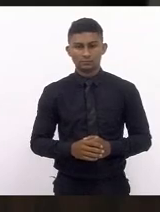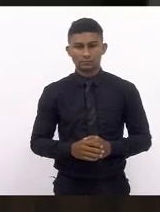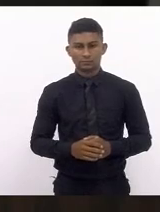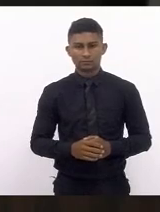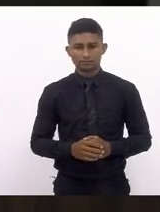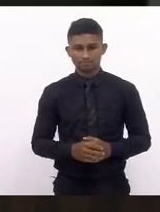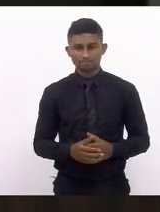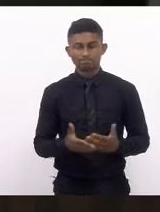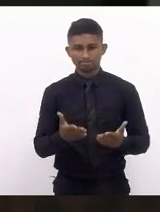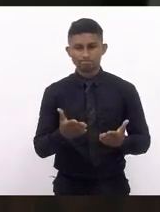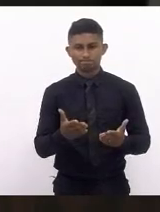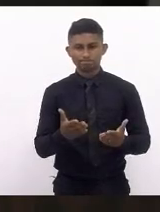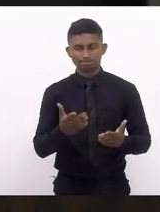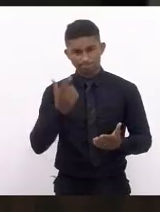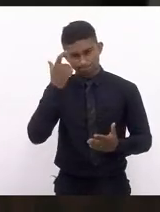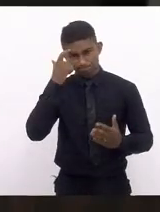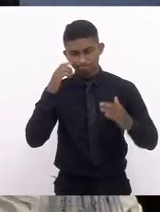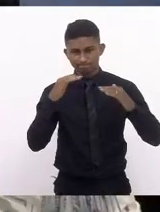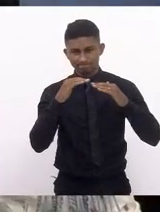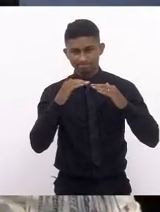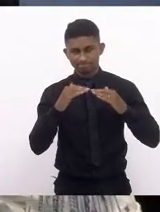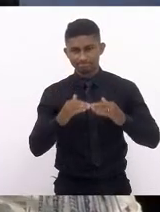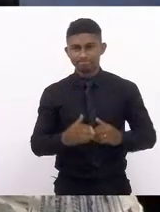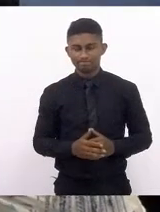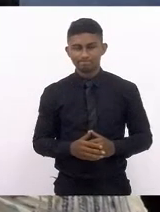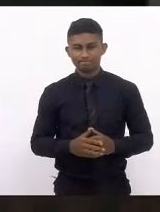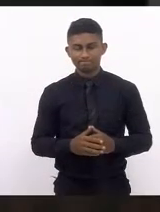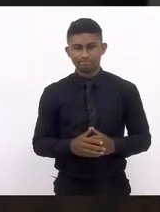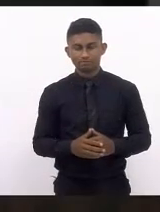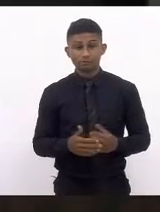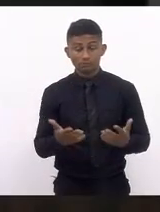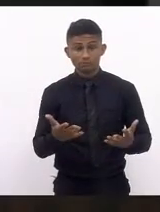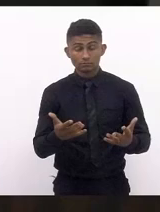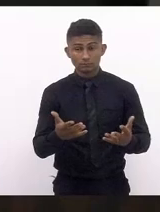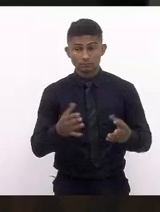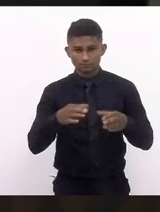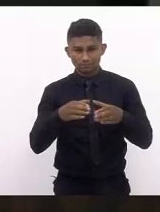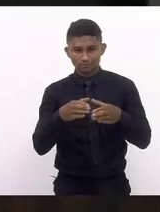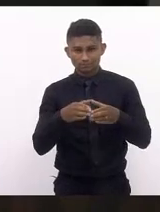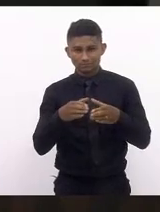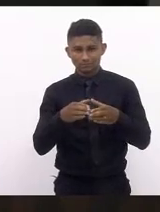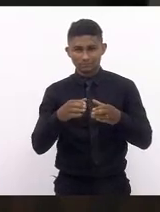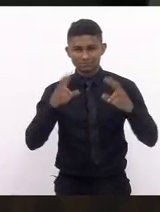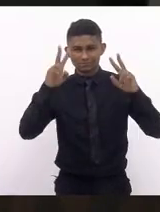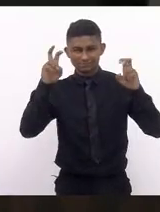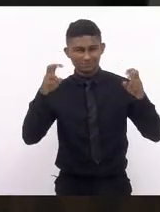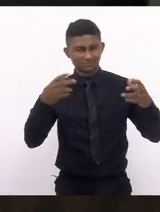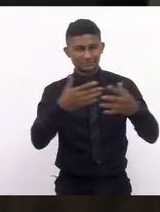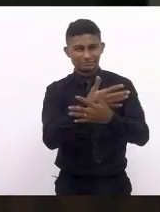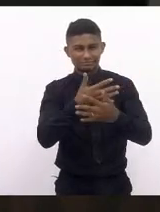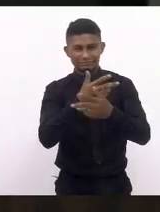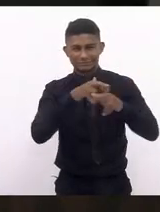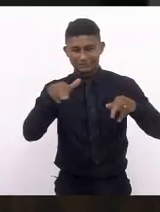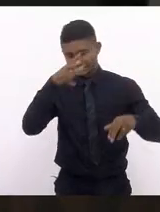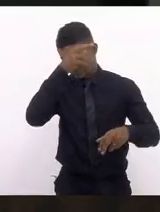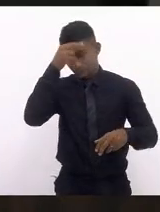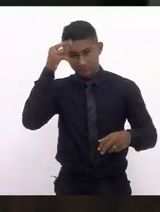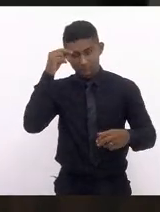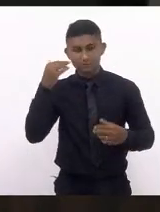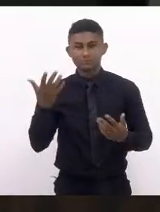o presidente Paris é favorável pela comissão de assuntos municipais momento Regional Deputado